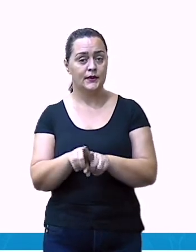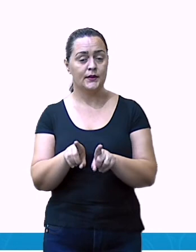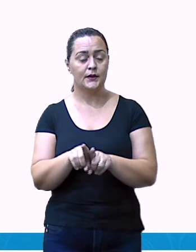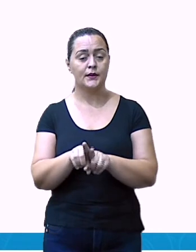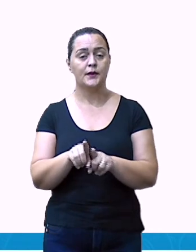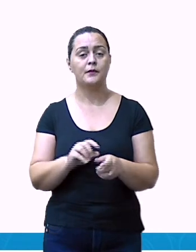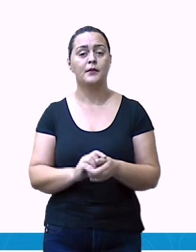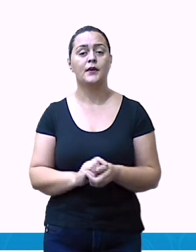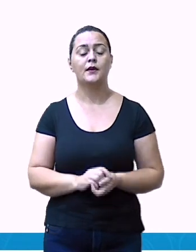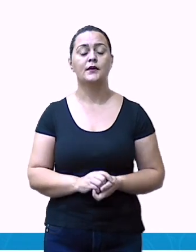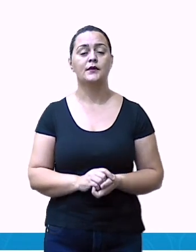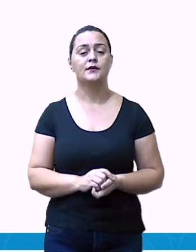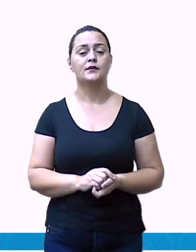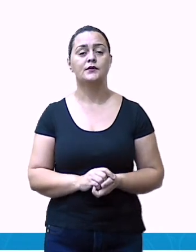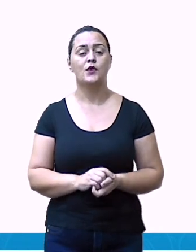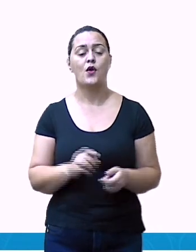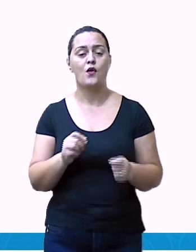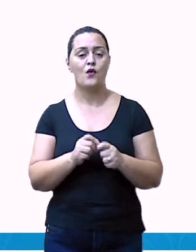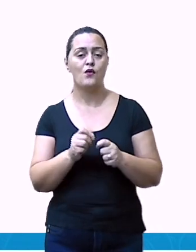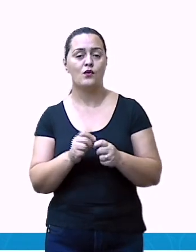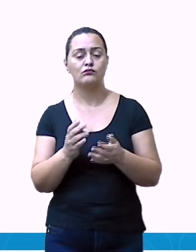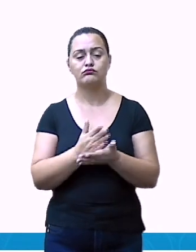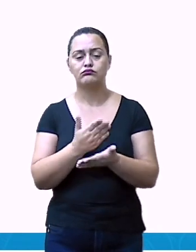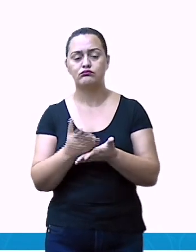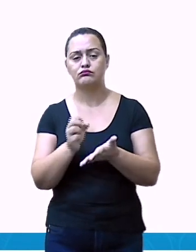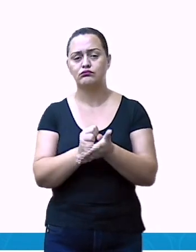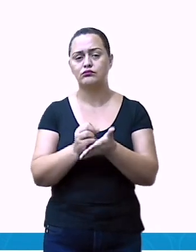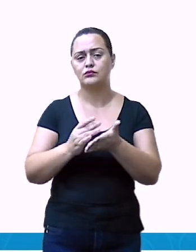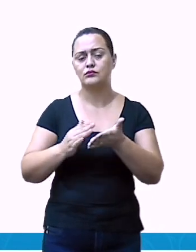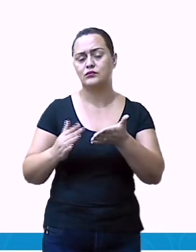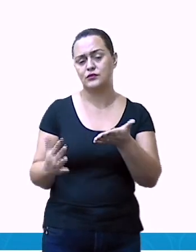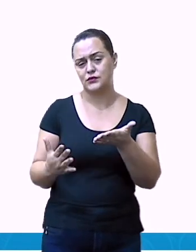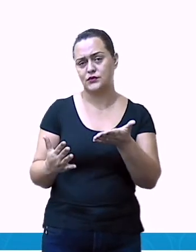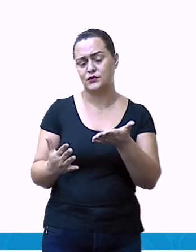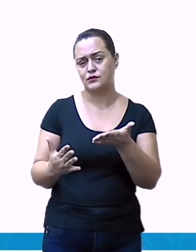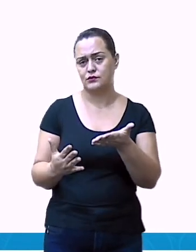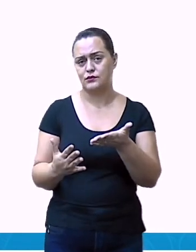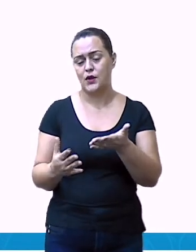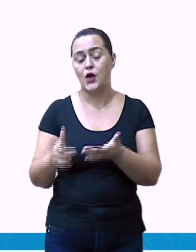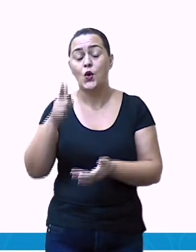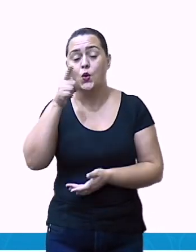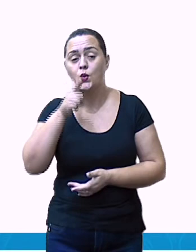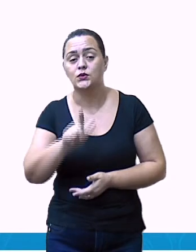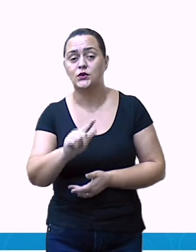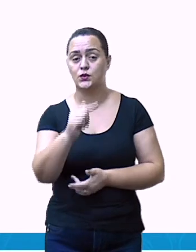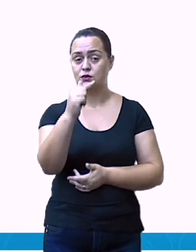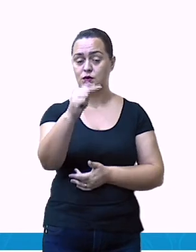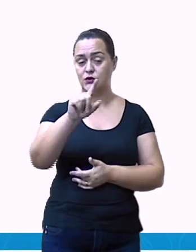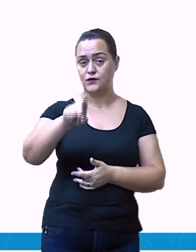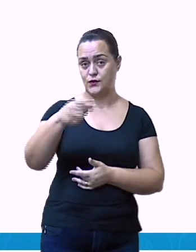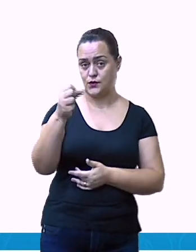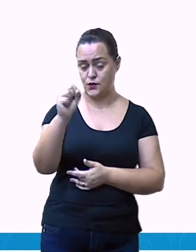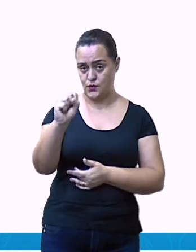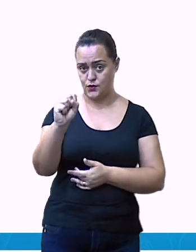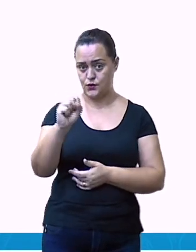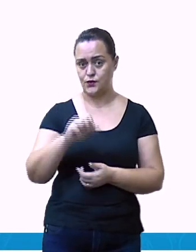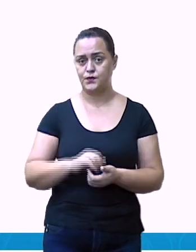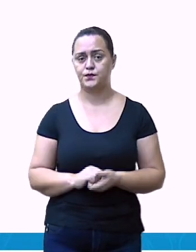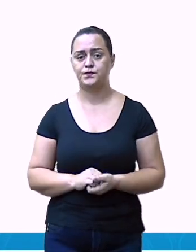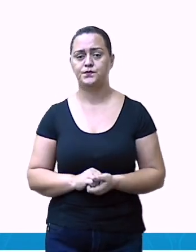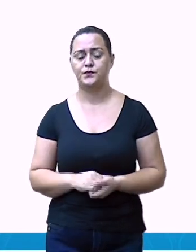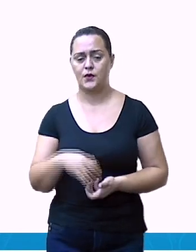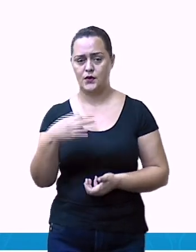descobrir quantos pontos faltaram para ela conseguir a pontuação máxima da atividade? Para isso,